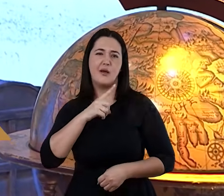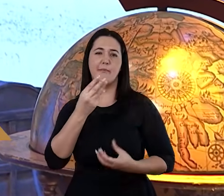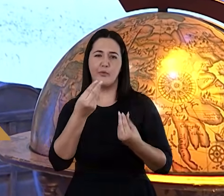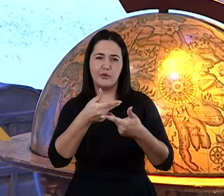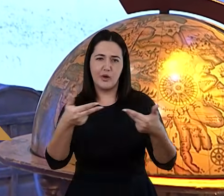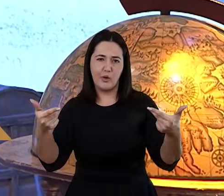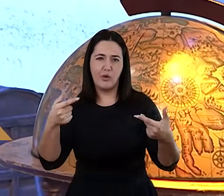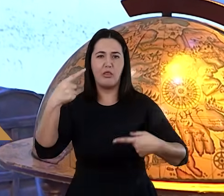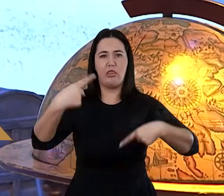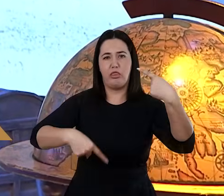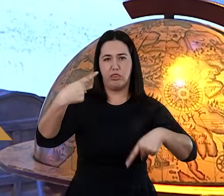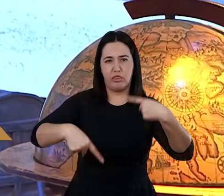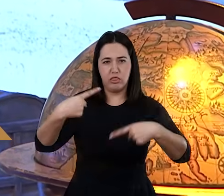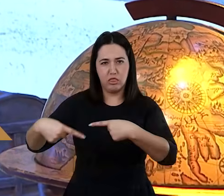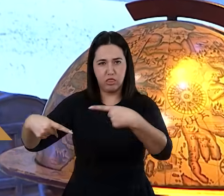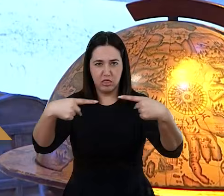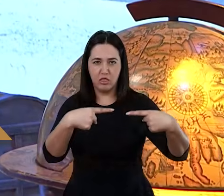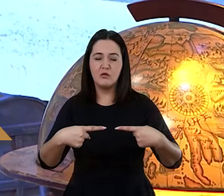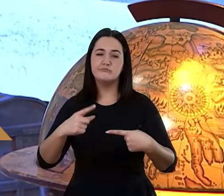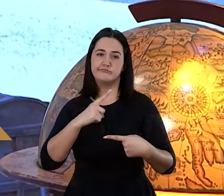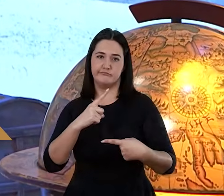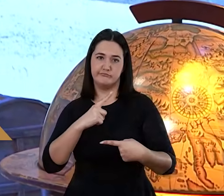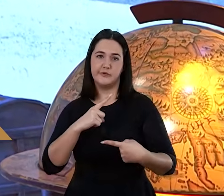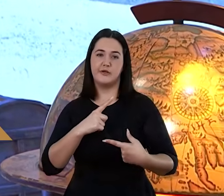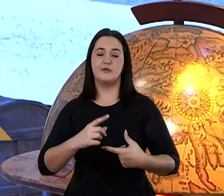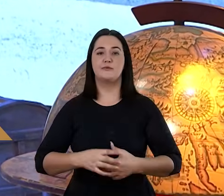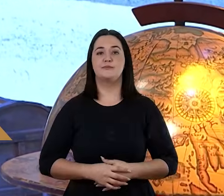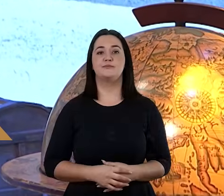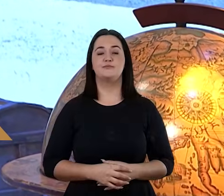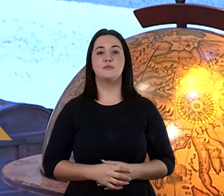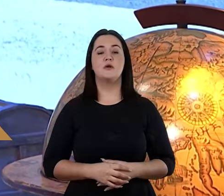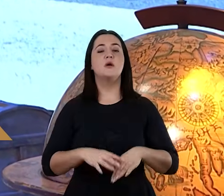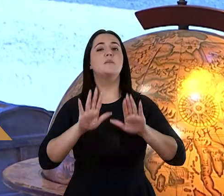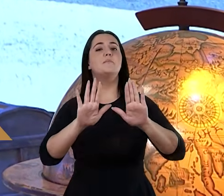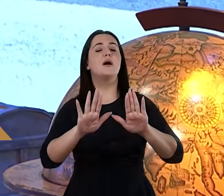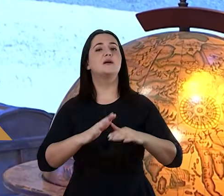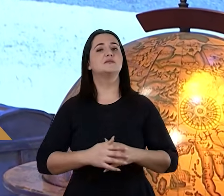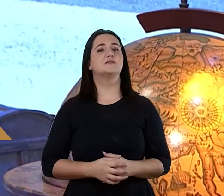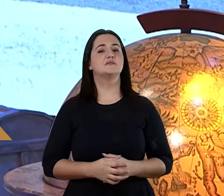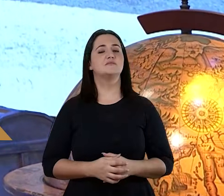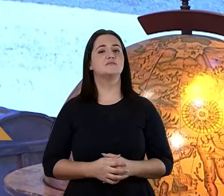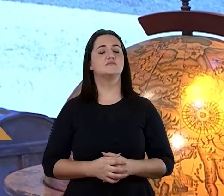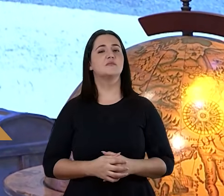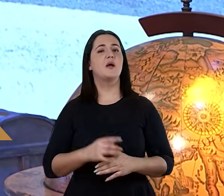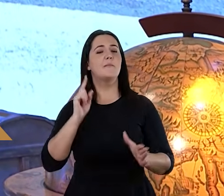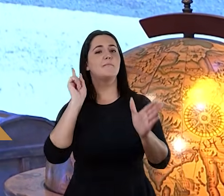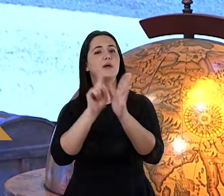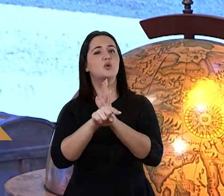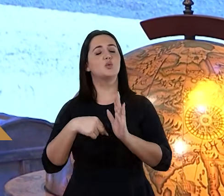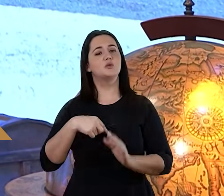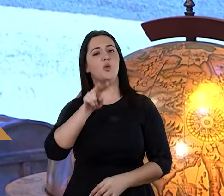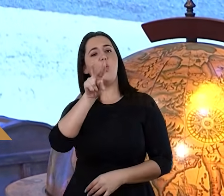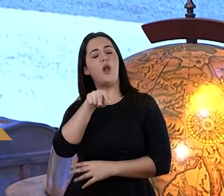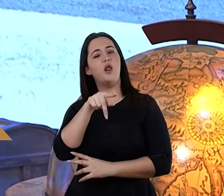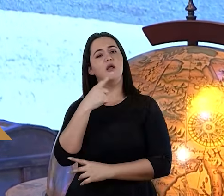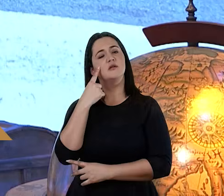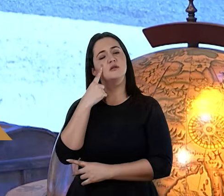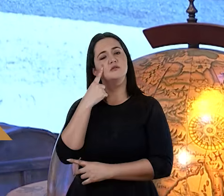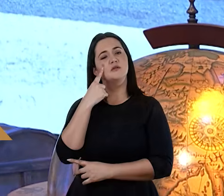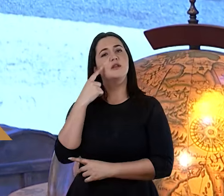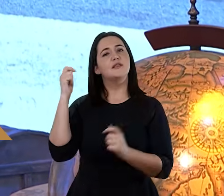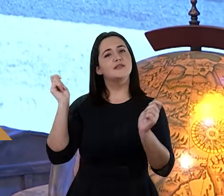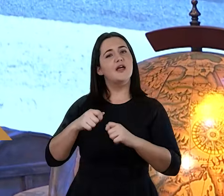acaba acontecendo na internet, fazendo trocas de mensagens bem panfletárias. Mas isto colocado à parte,